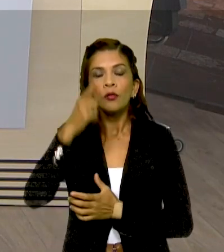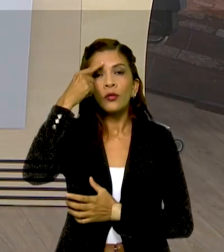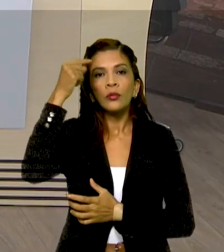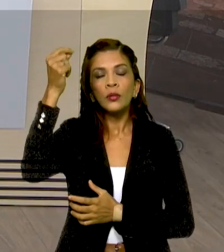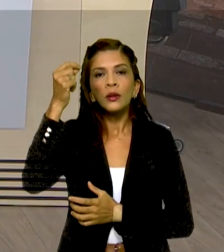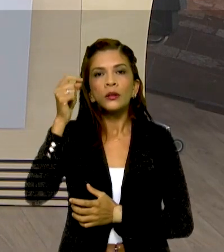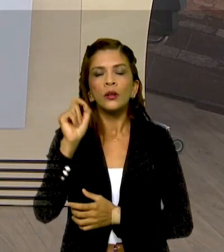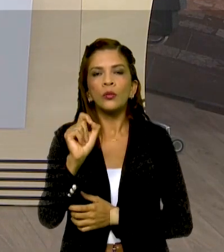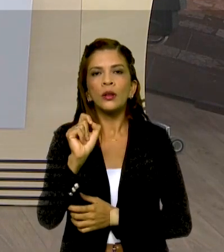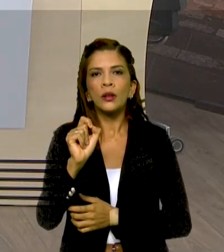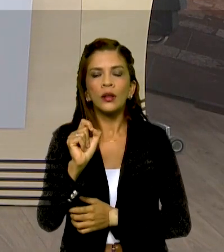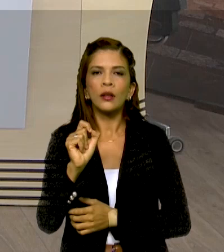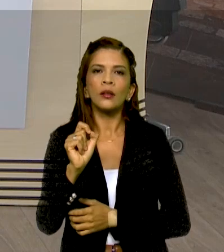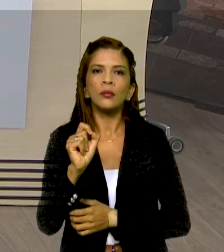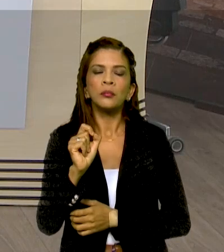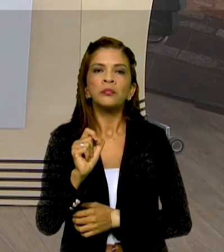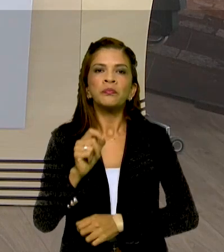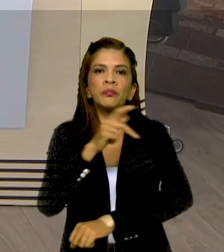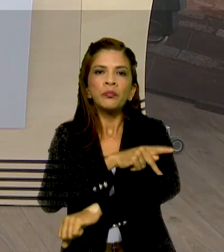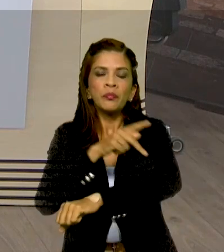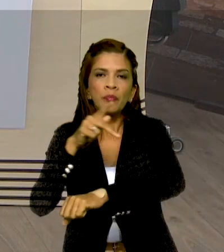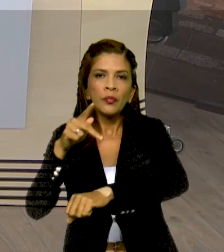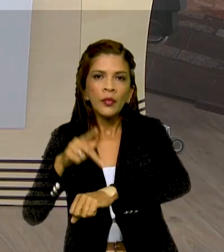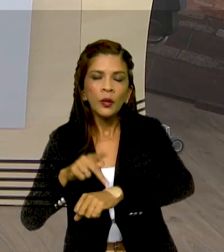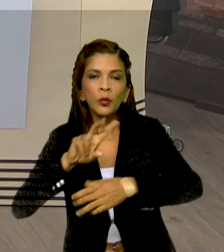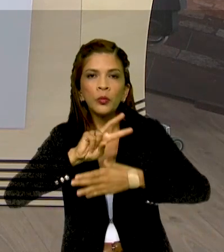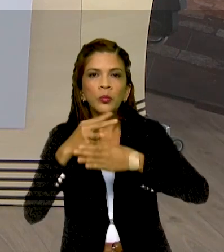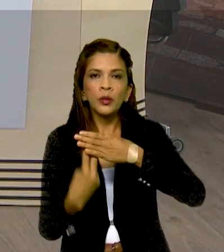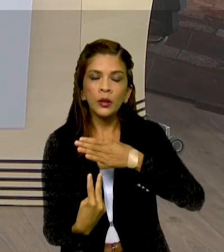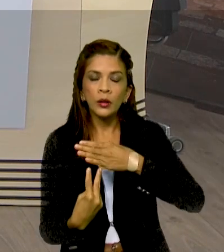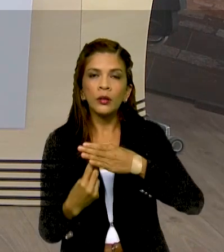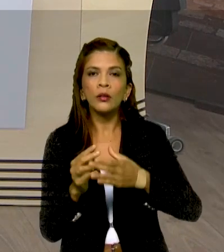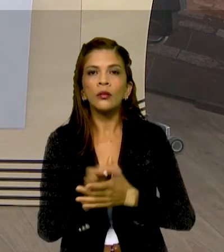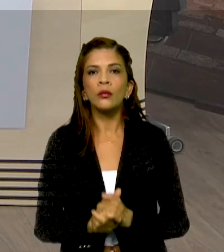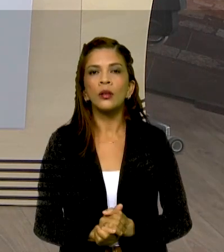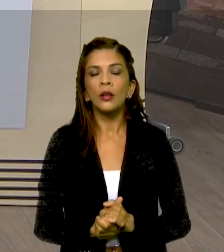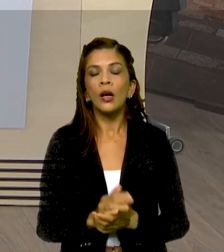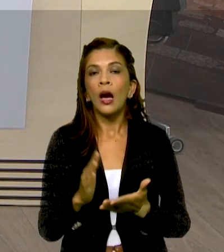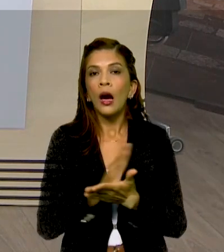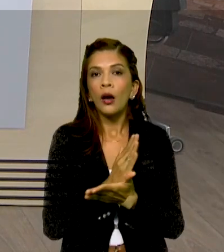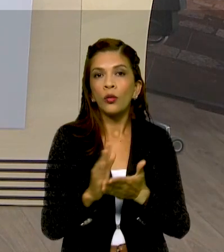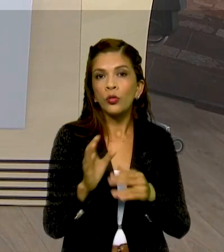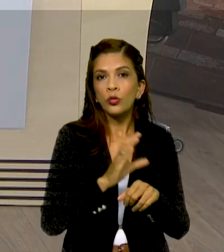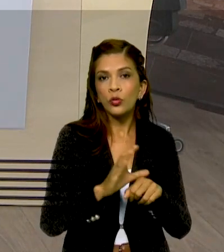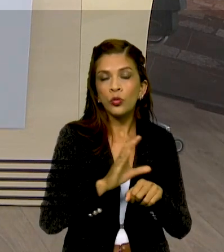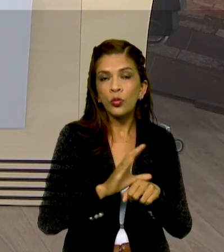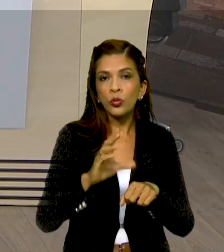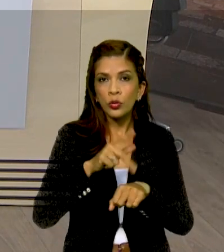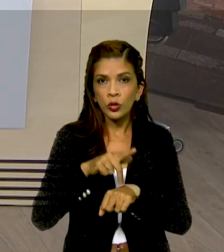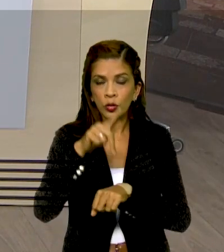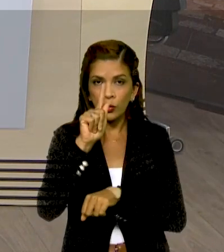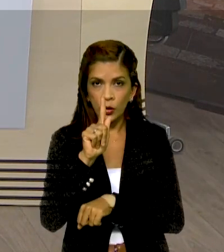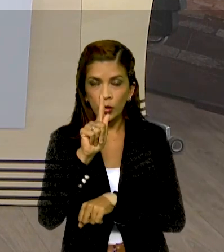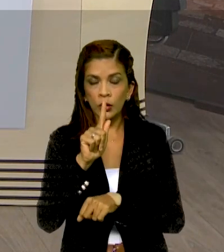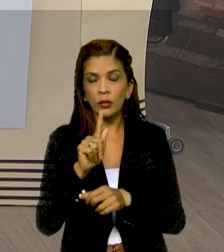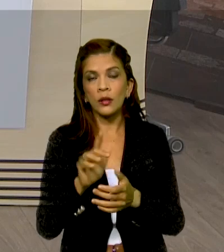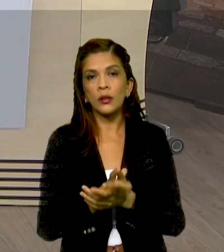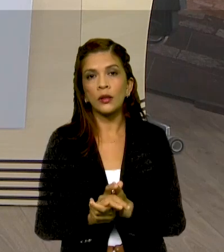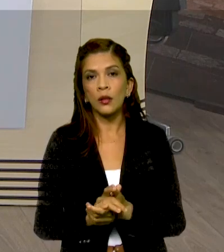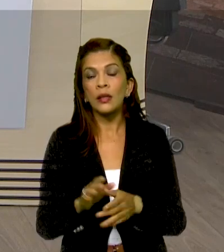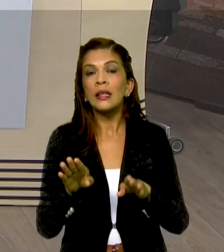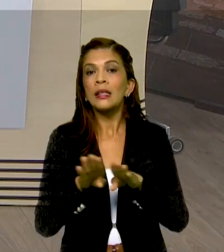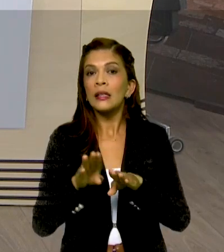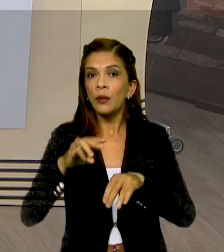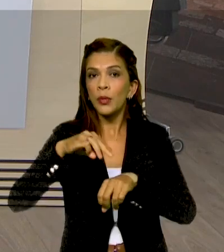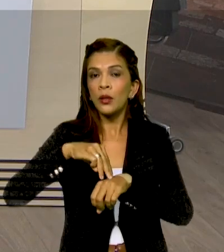de pedagogos para atuar na educação bilíngue para surdos. Tem alguns cursos de pós-graduação, de especialização, e tem um mestrado